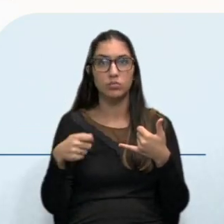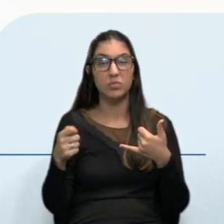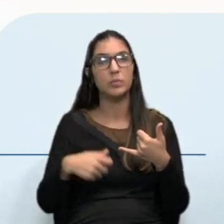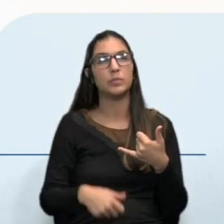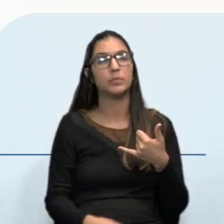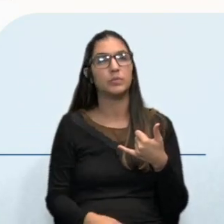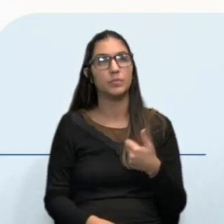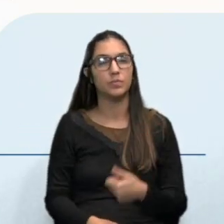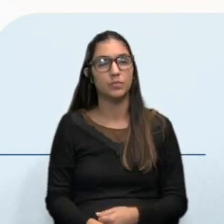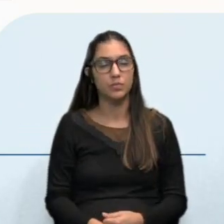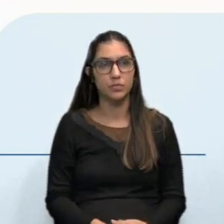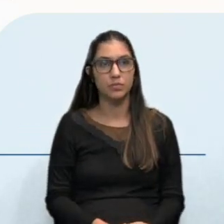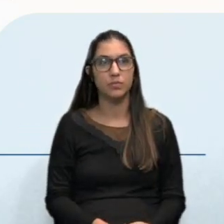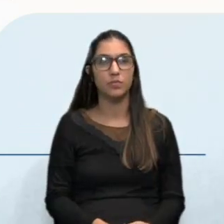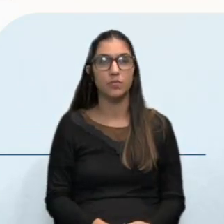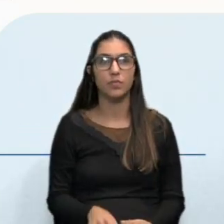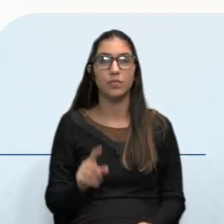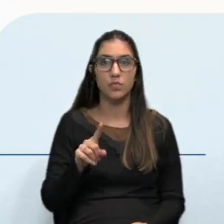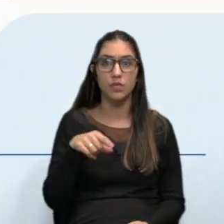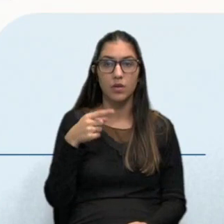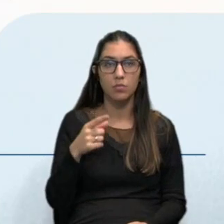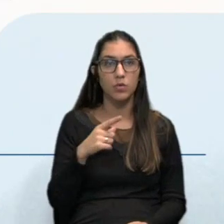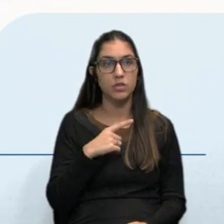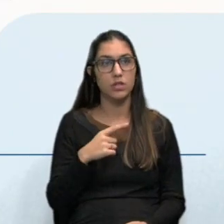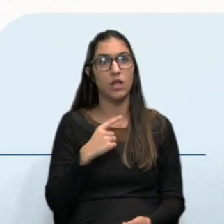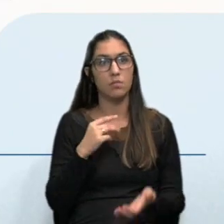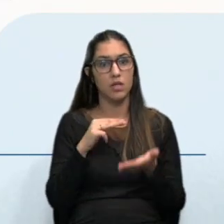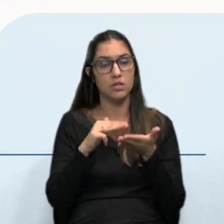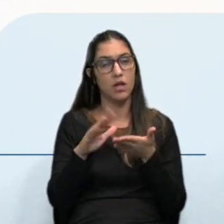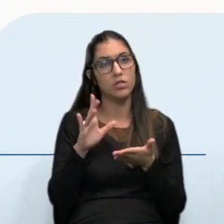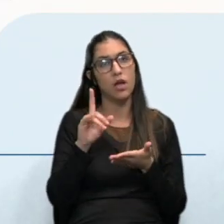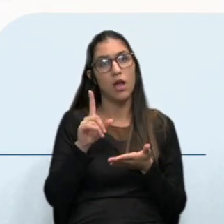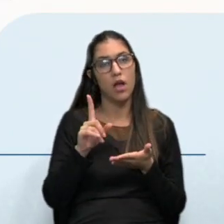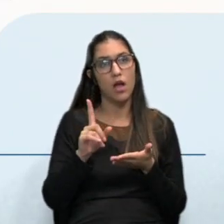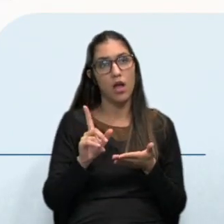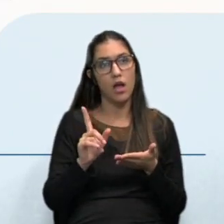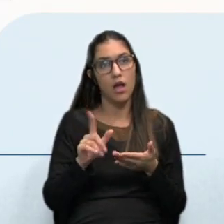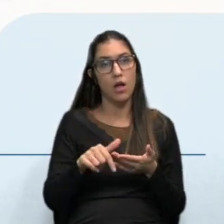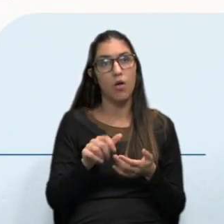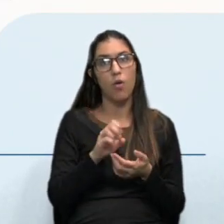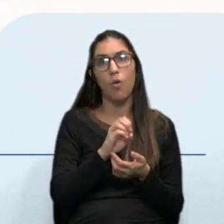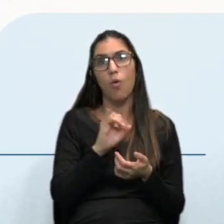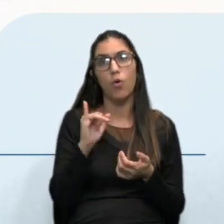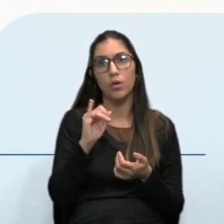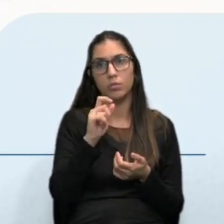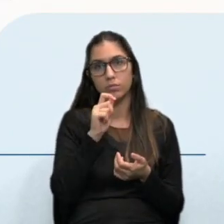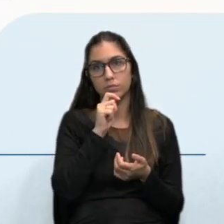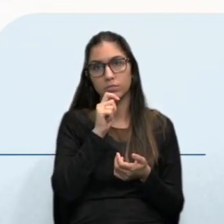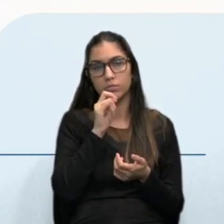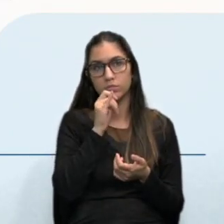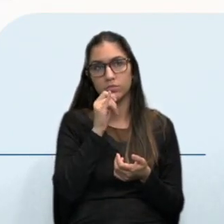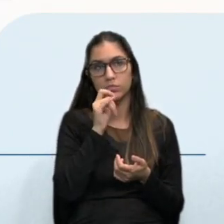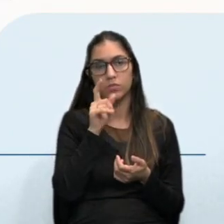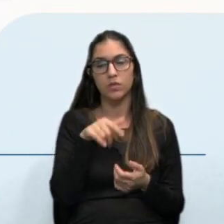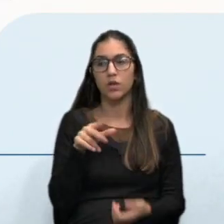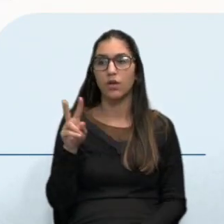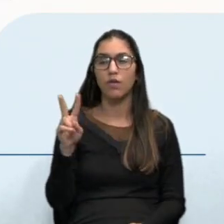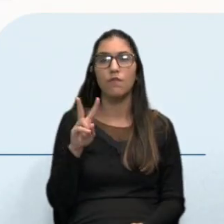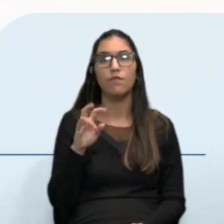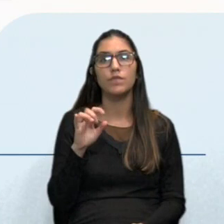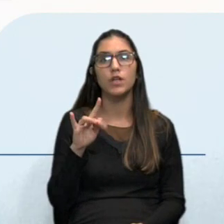mensagem. Depois tem a mensagem, que, digamos, é uma mensagem de oi. Ah, Vinícius falou